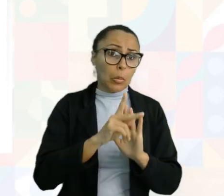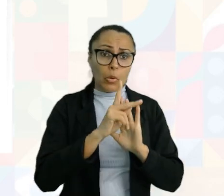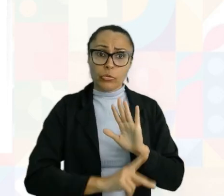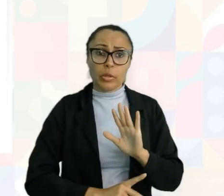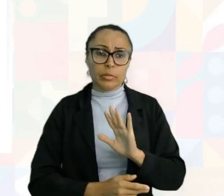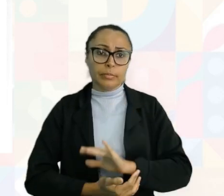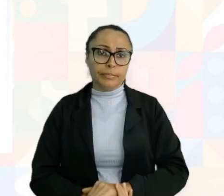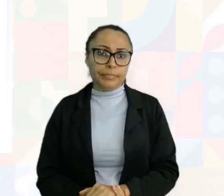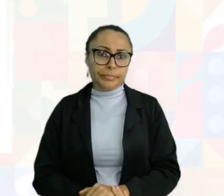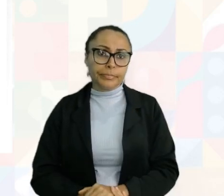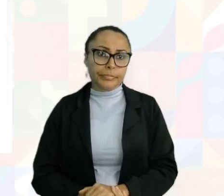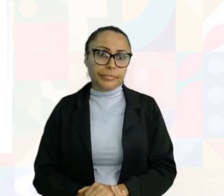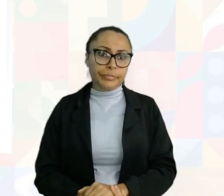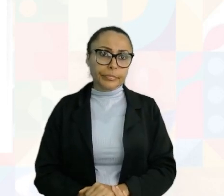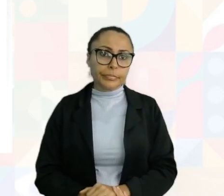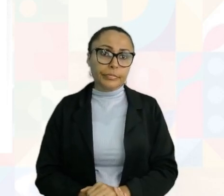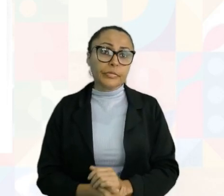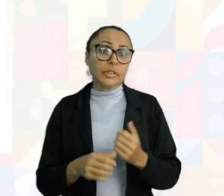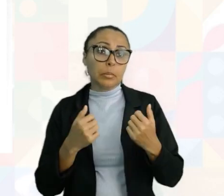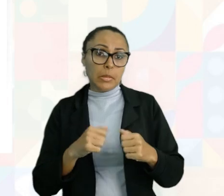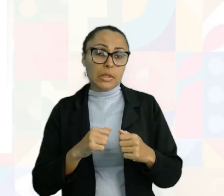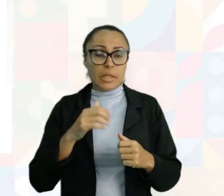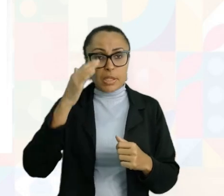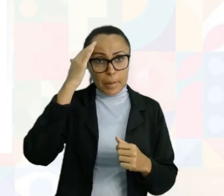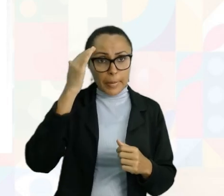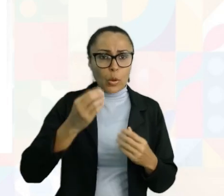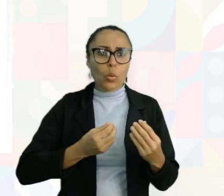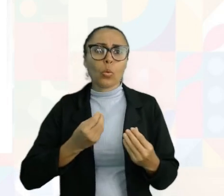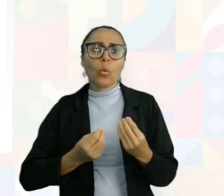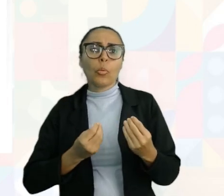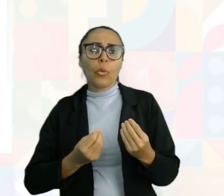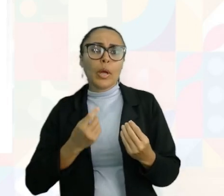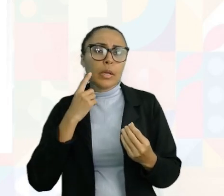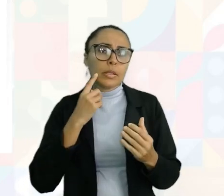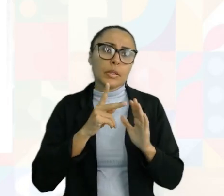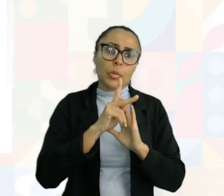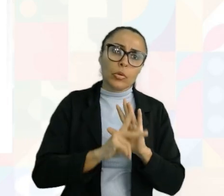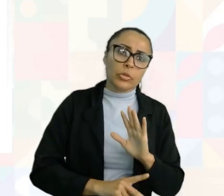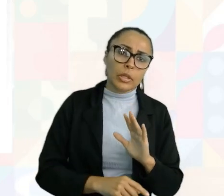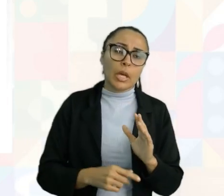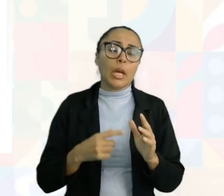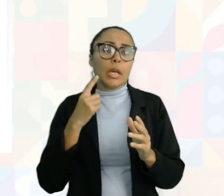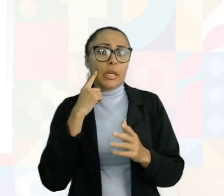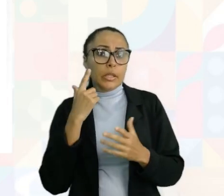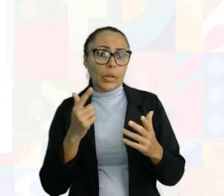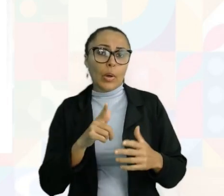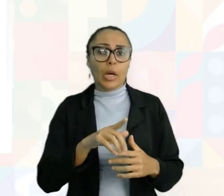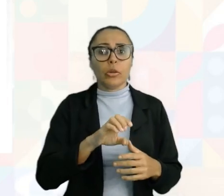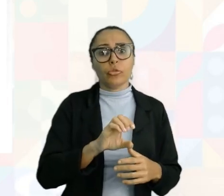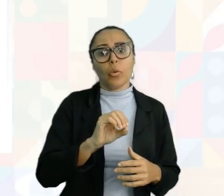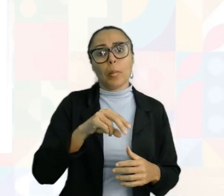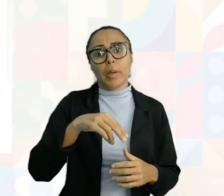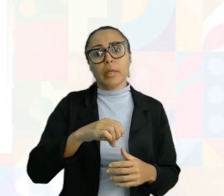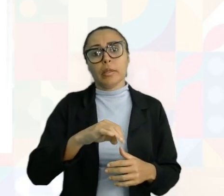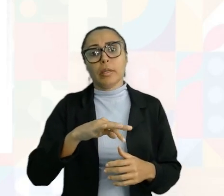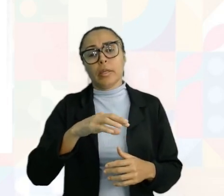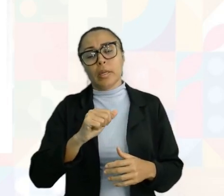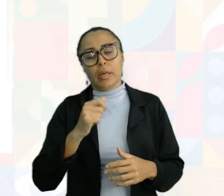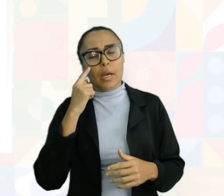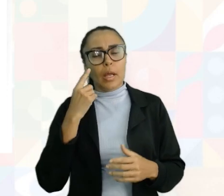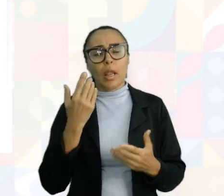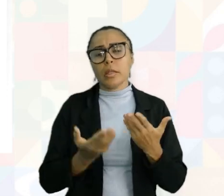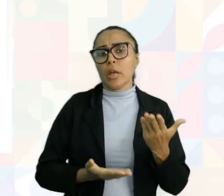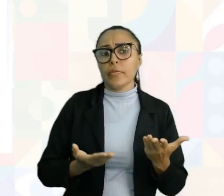tá certo? Então a gente precisa saber como é que isso se projeta. Então a geometria descritiva serve exatamente para